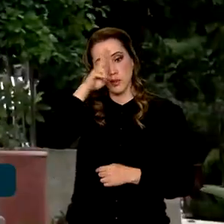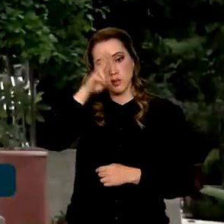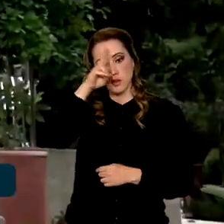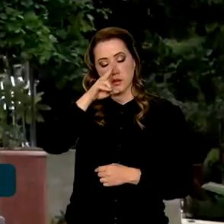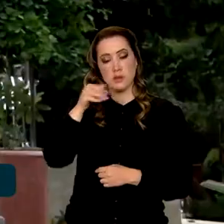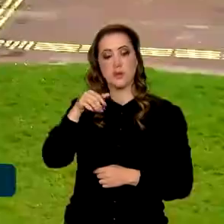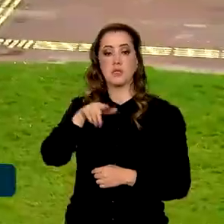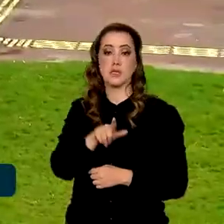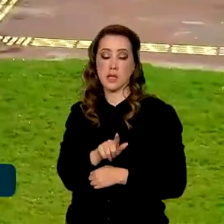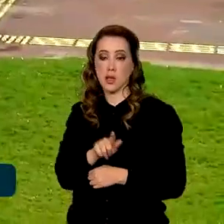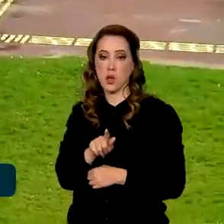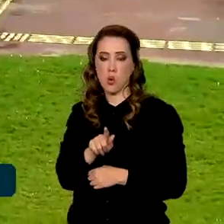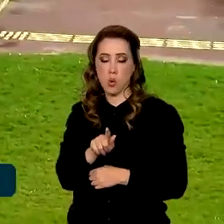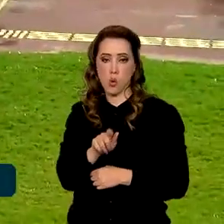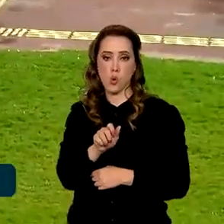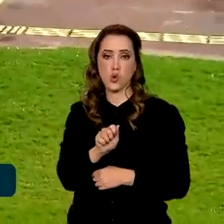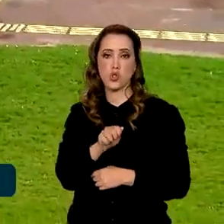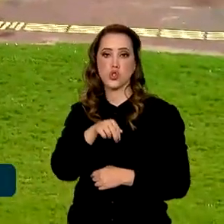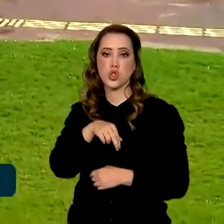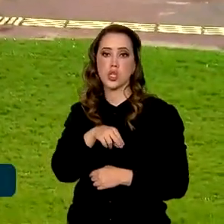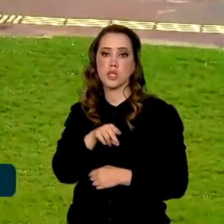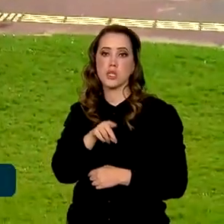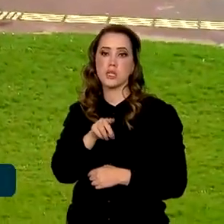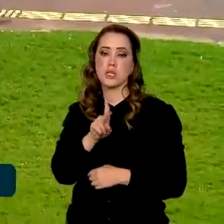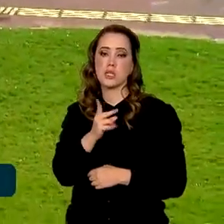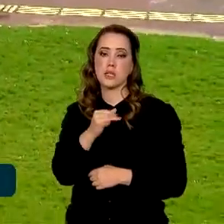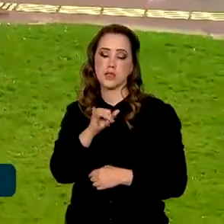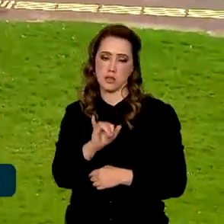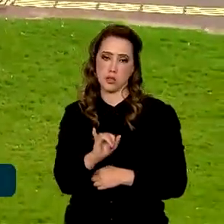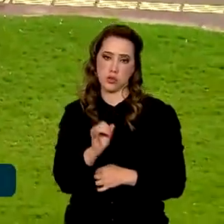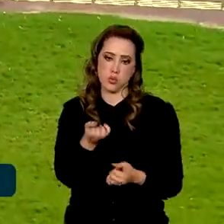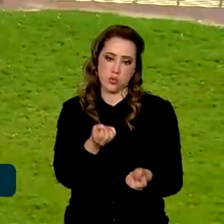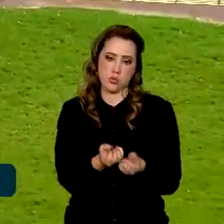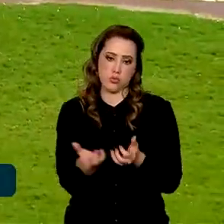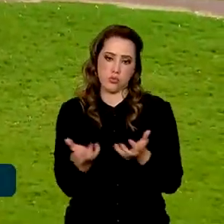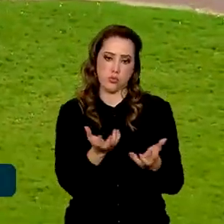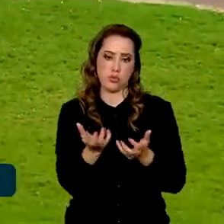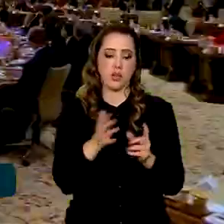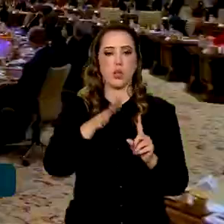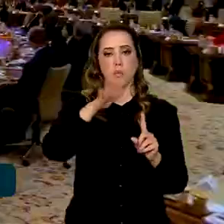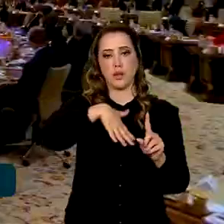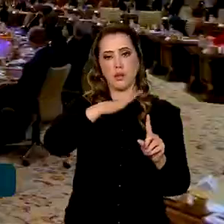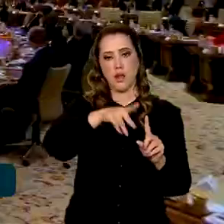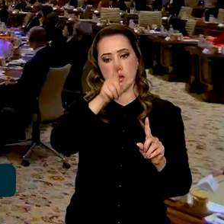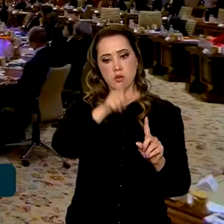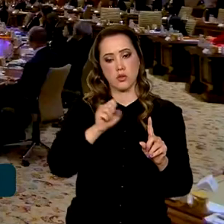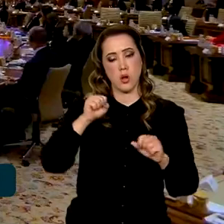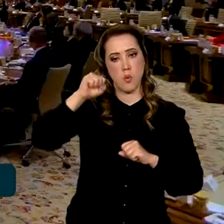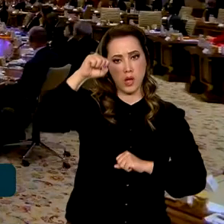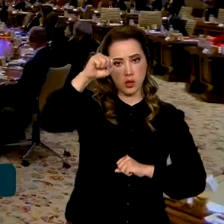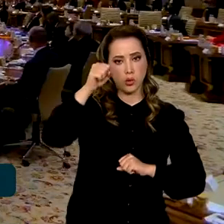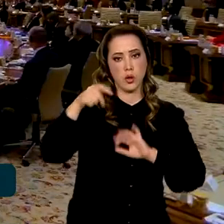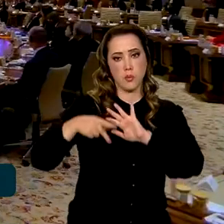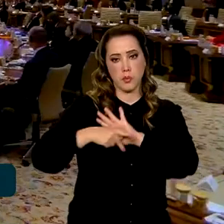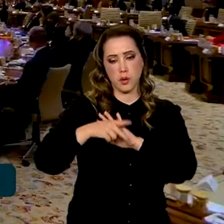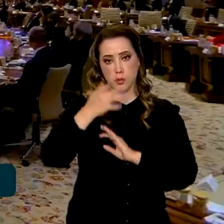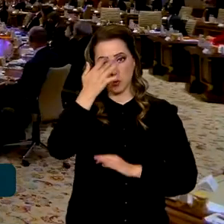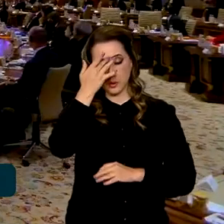foi cremado e prestou uma homenagem ao herói da independência indiana. Tem muito